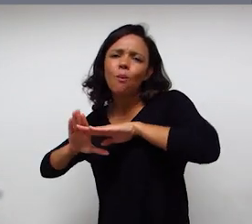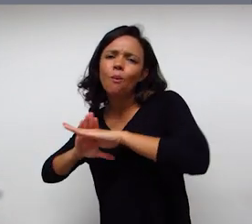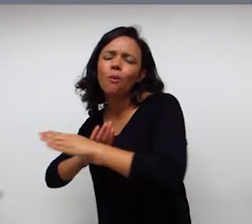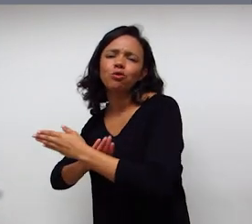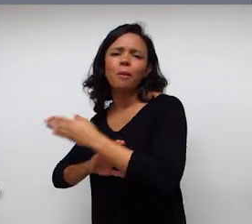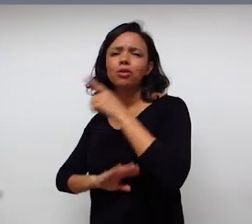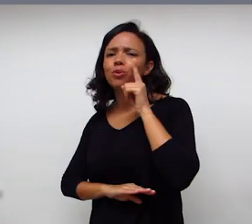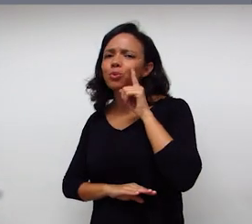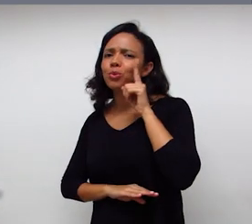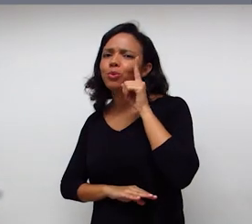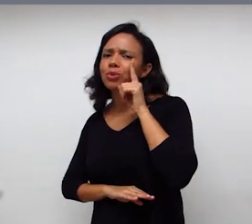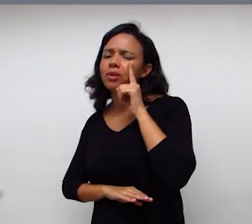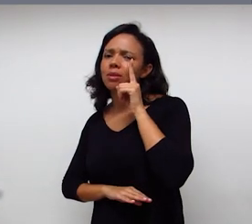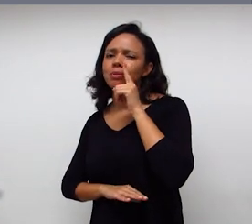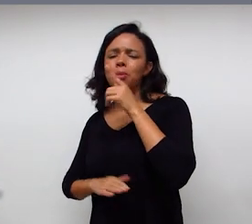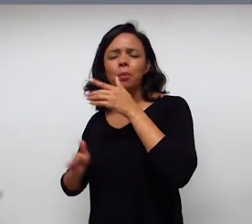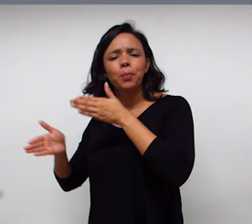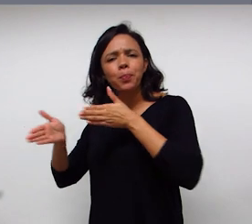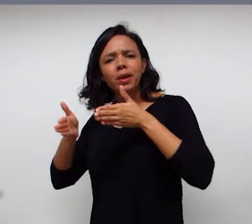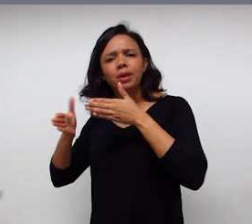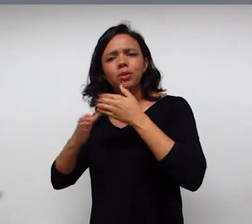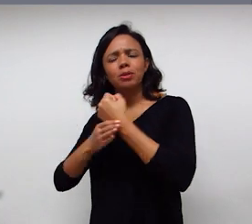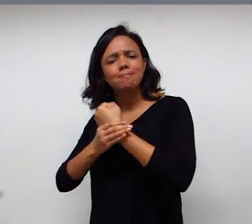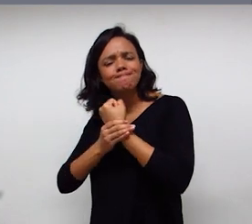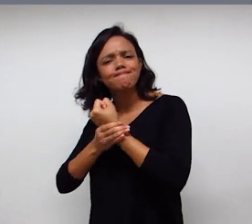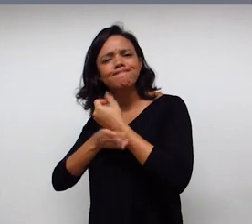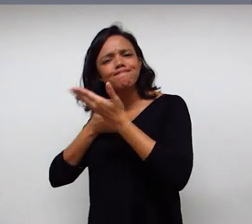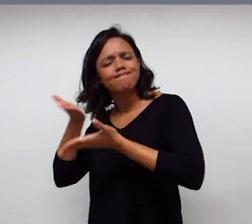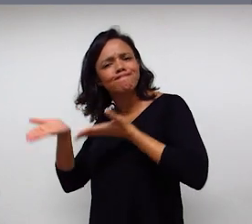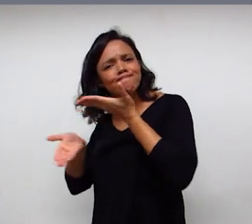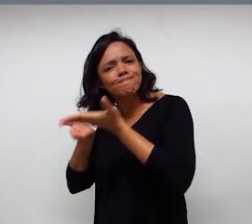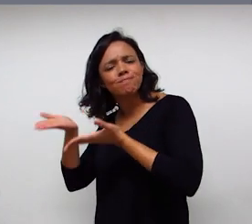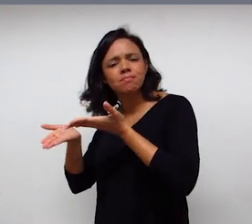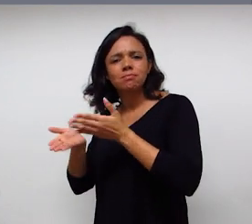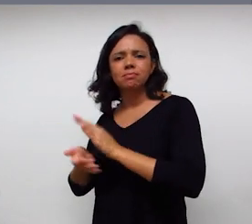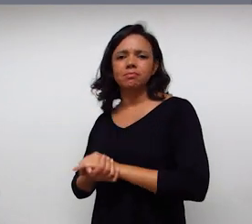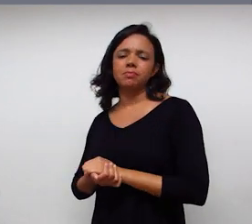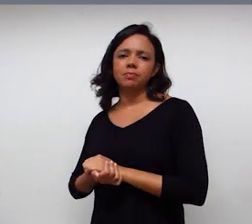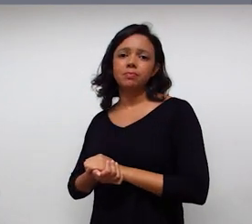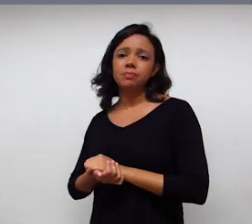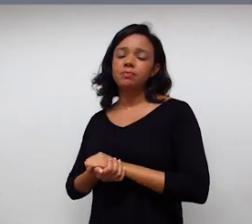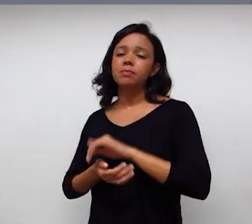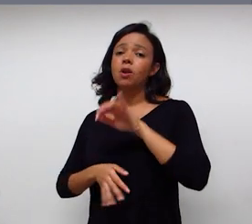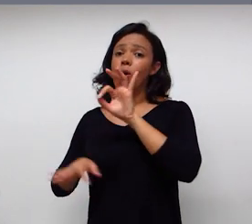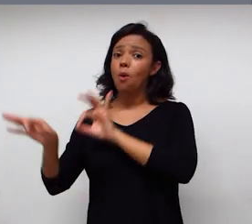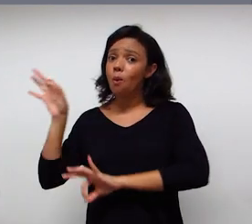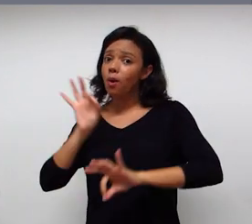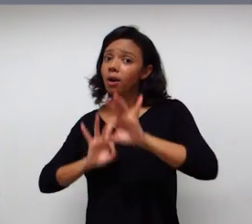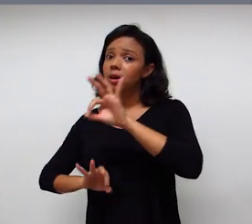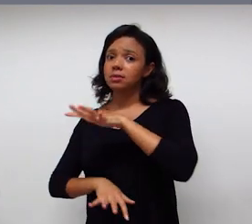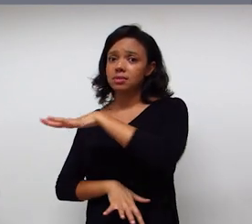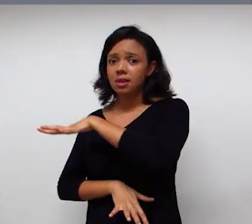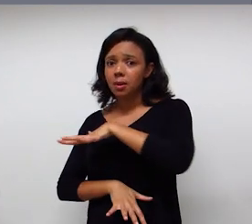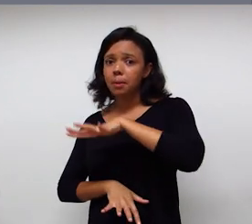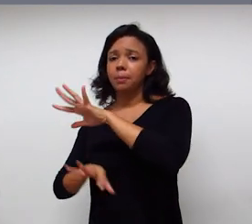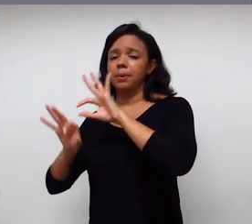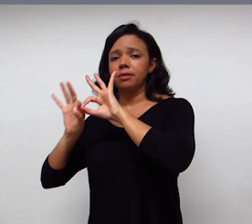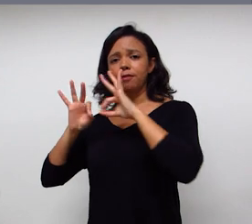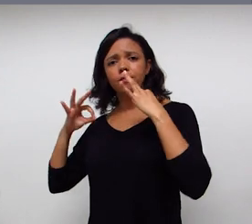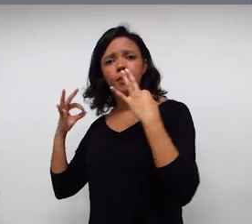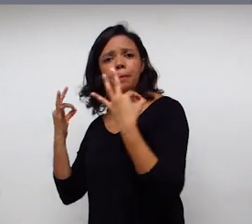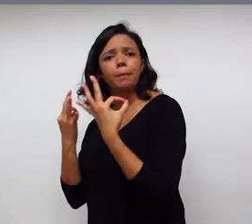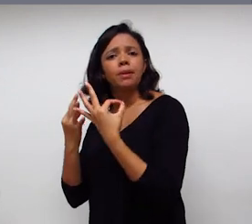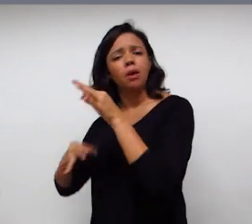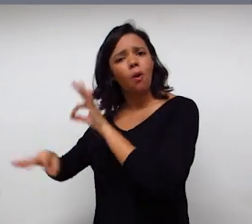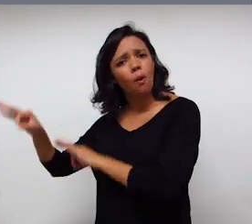fazem nos dias a dias ao longo das terapias. Então, organizar o ambiente